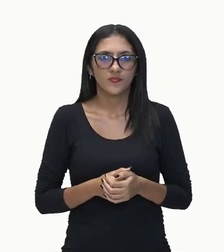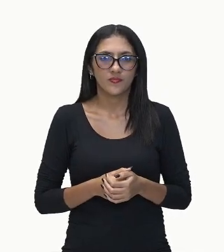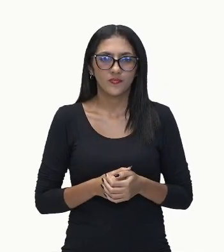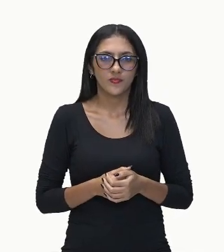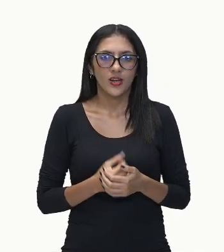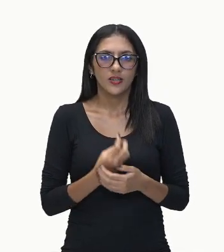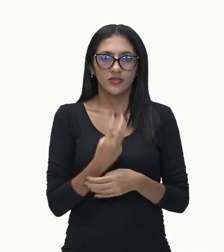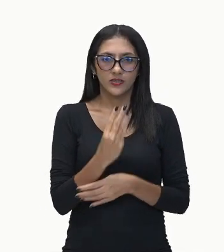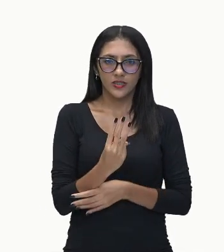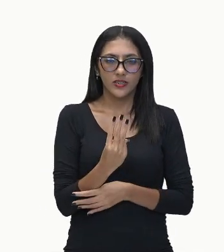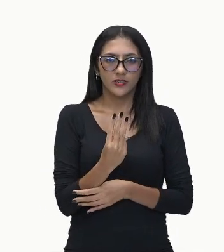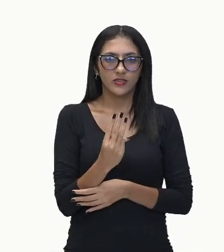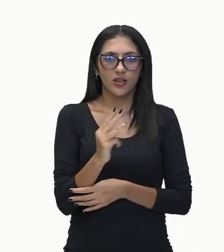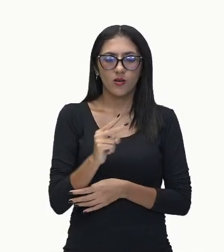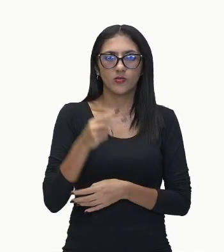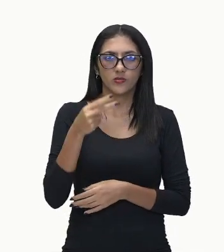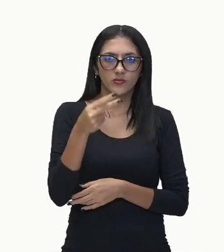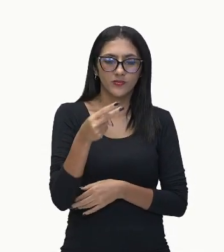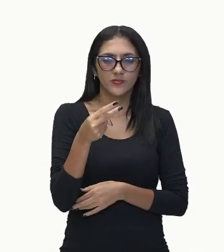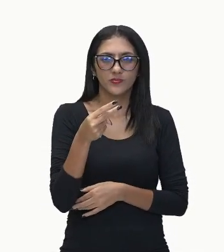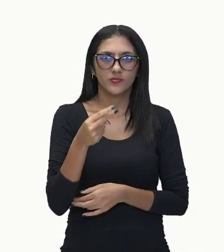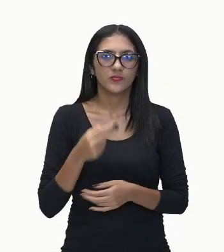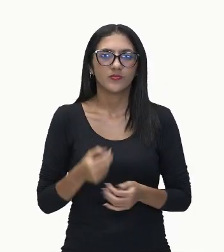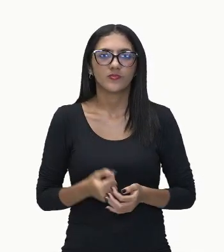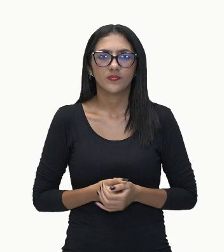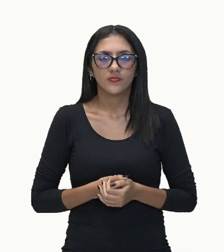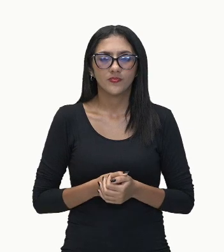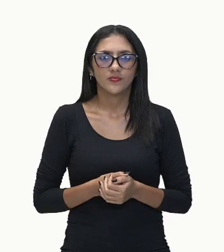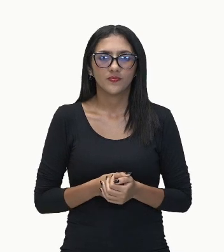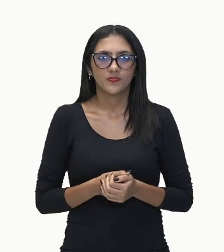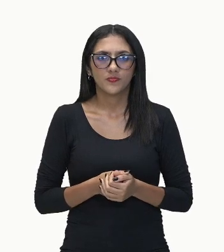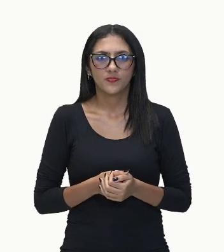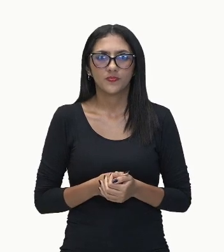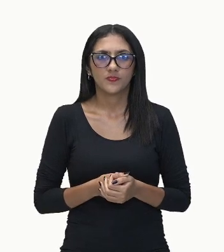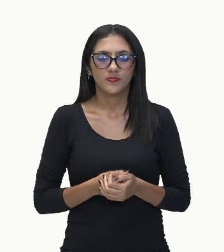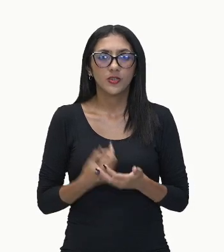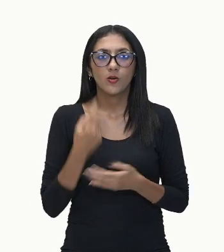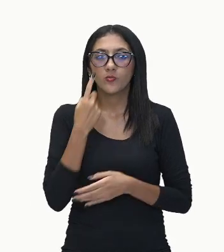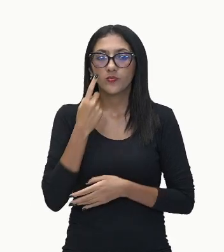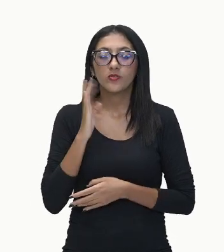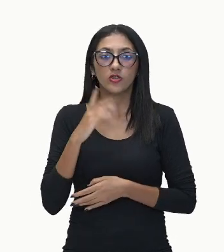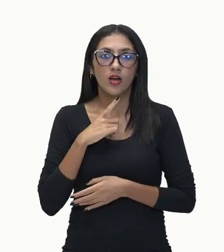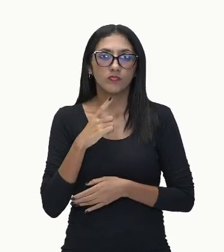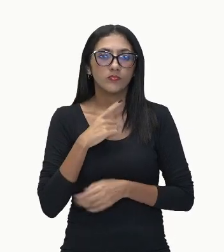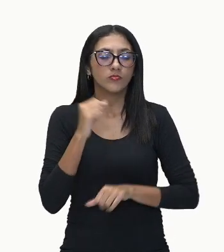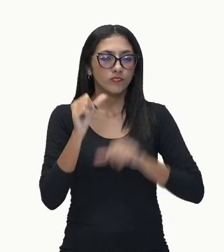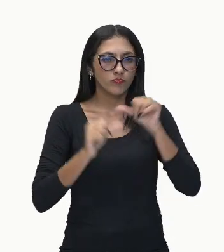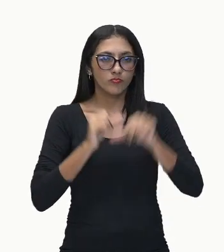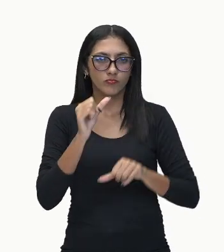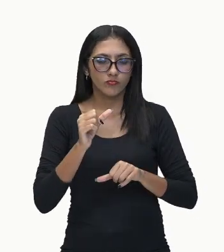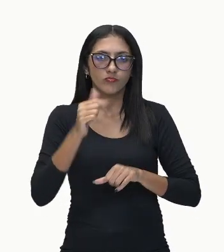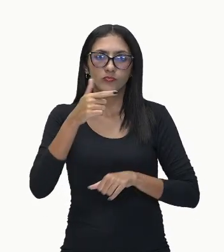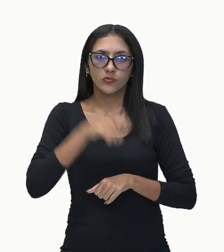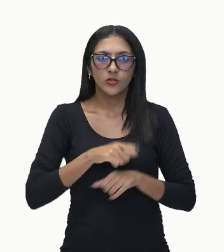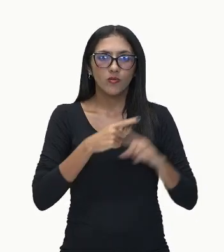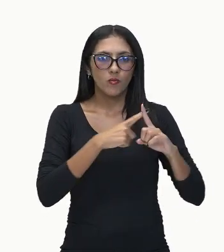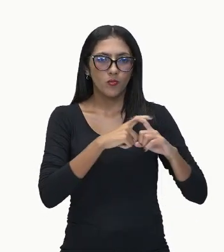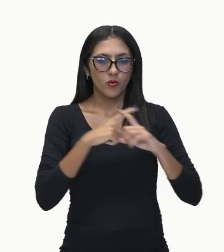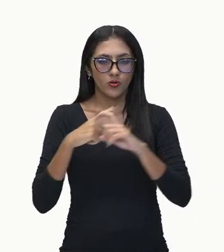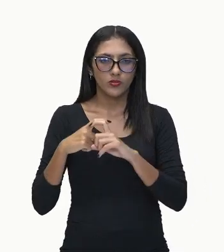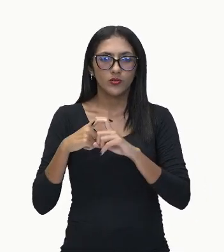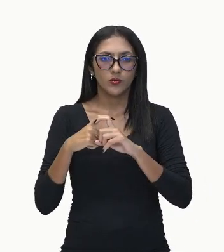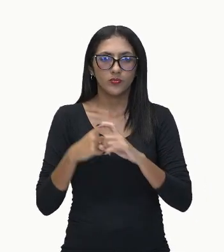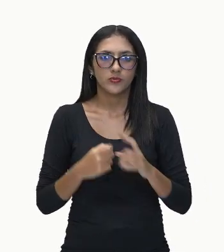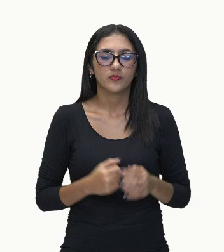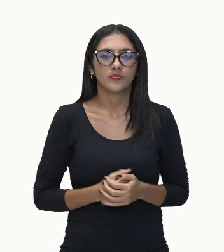3 elevado ao quadrado dito isto podemos reescrever né o nosso polinômio que é o nosso